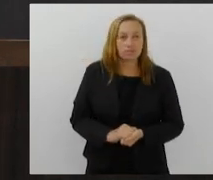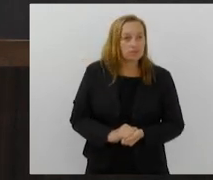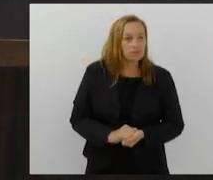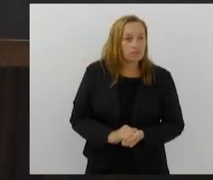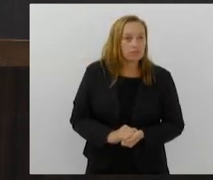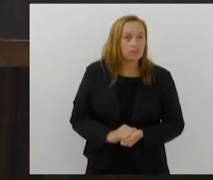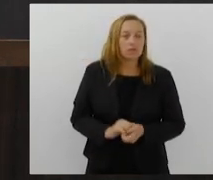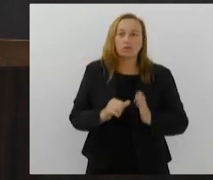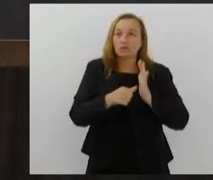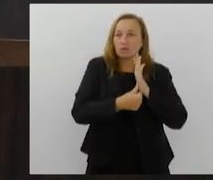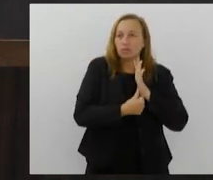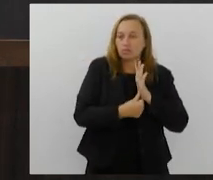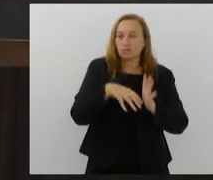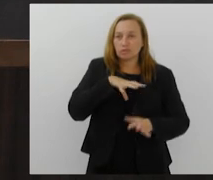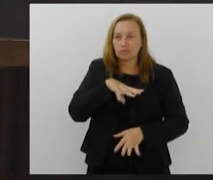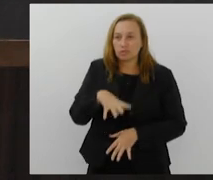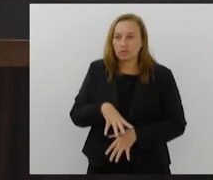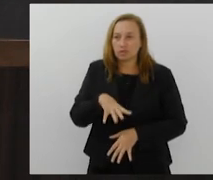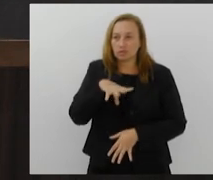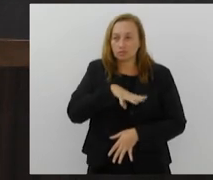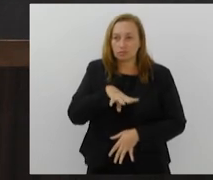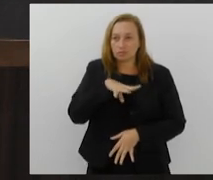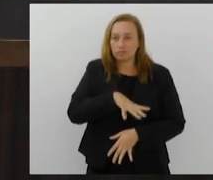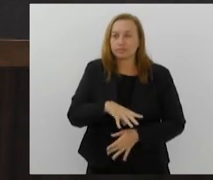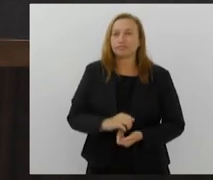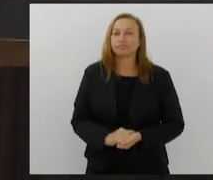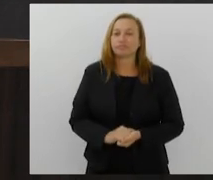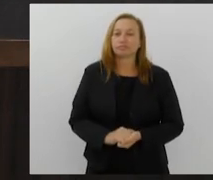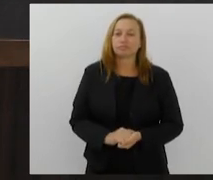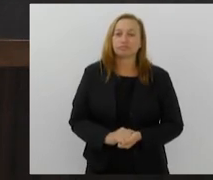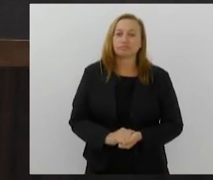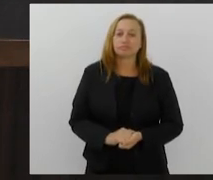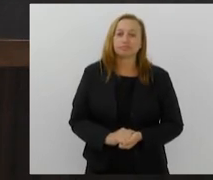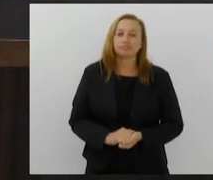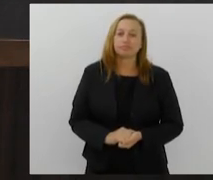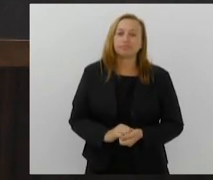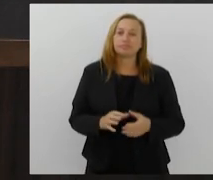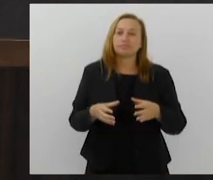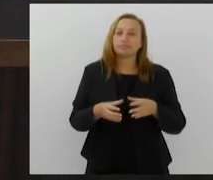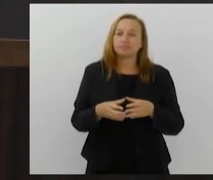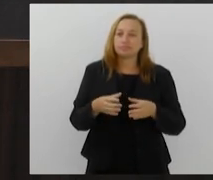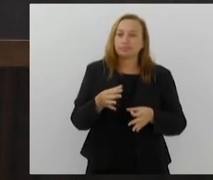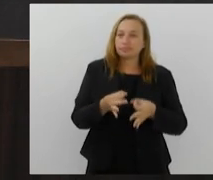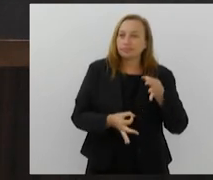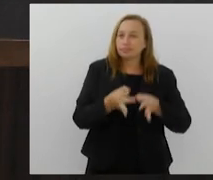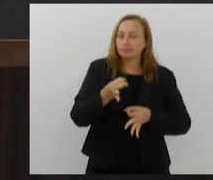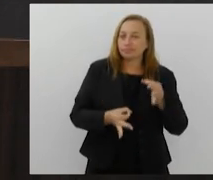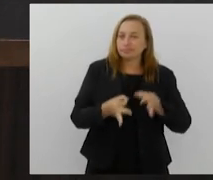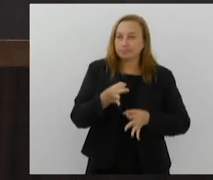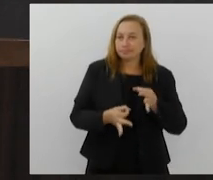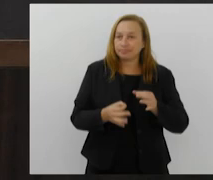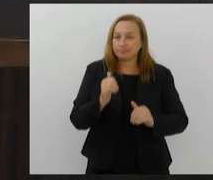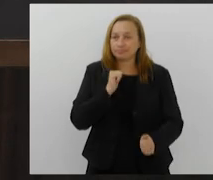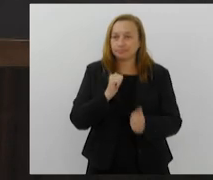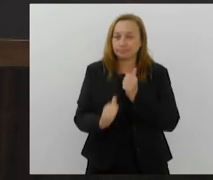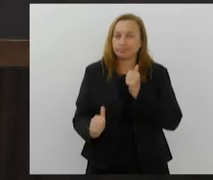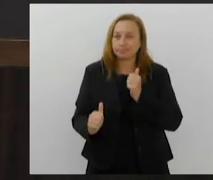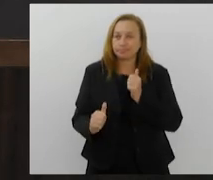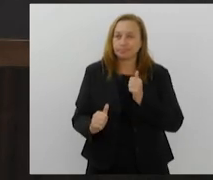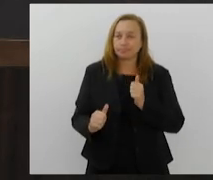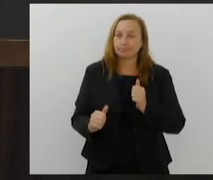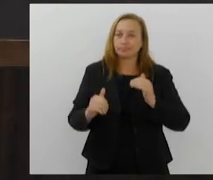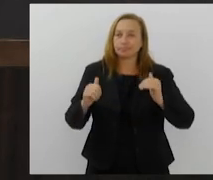de Regatas do Vasco da Gama. Pareceres das Comissões de Constituição e Justiça, pela Juridicidade de Esporte e Lazer favorável.